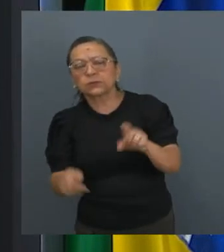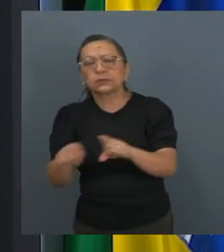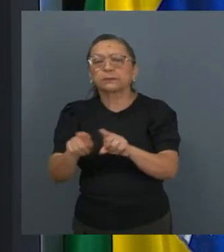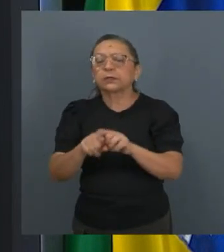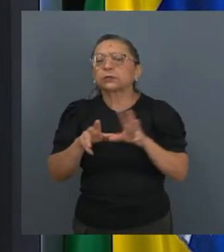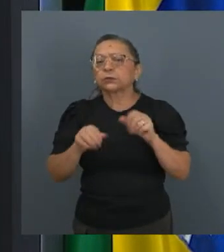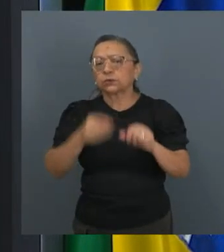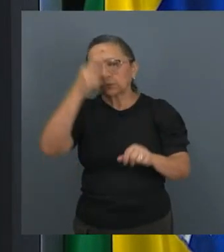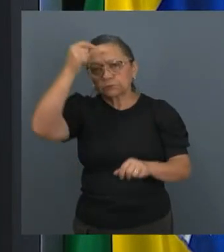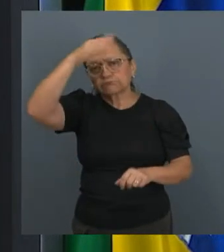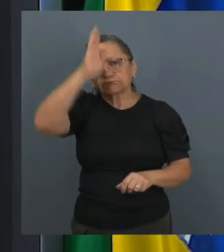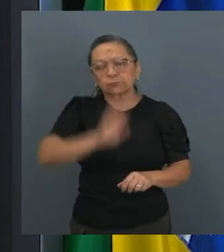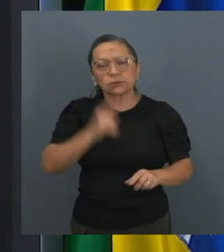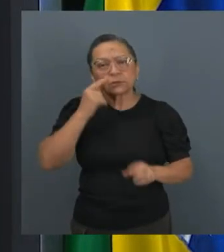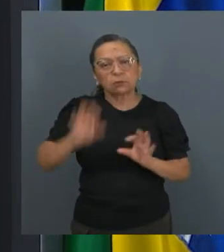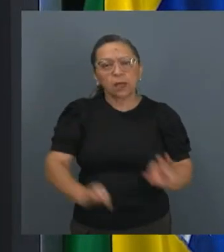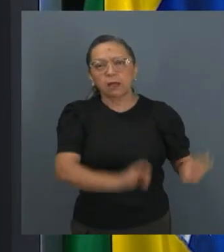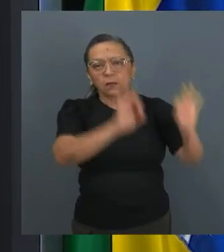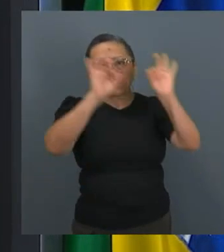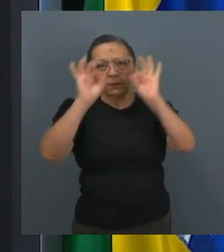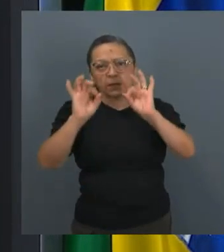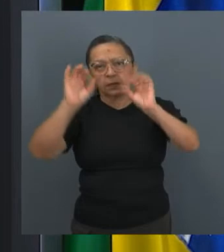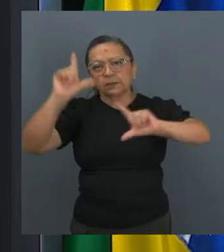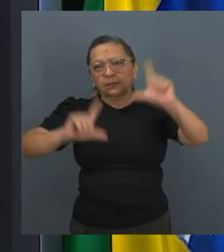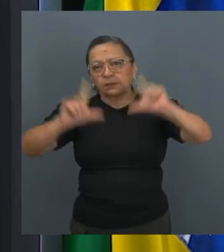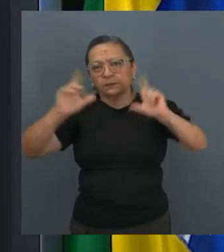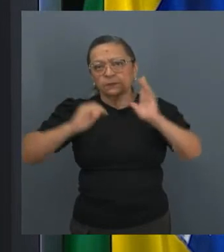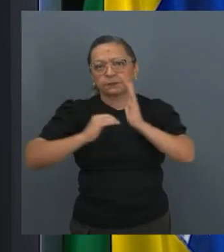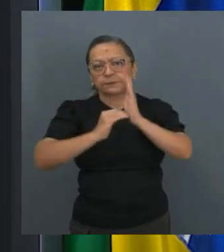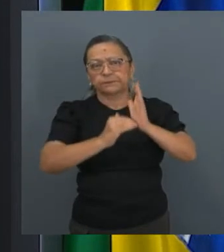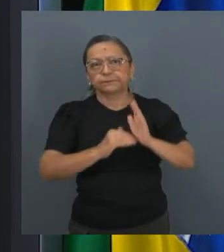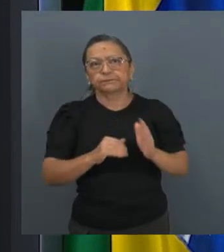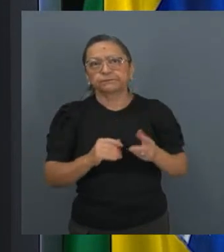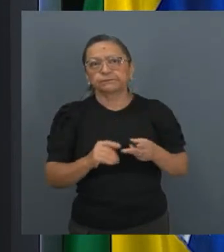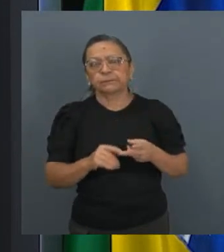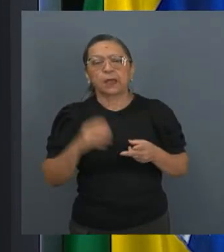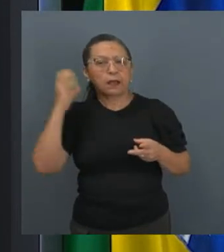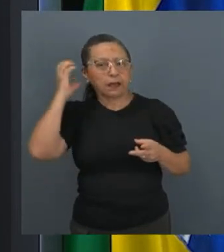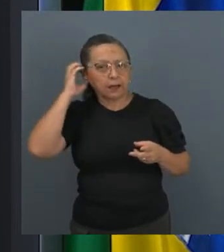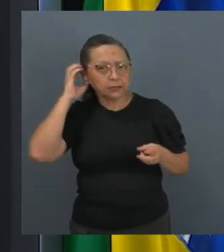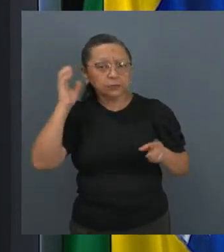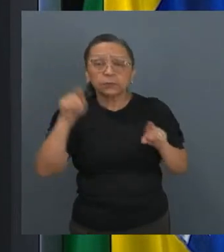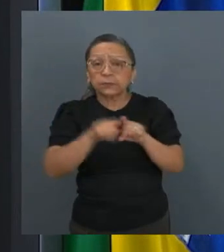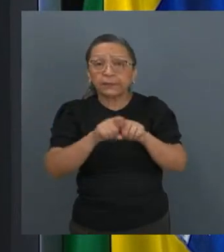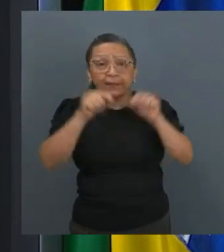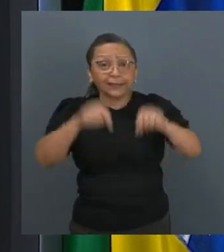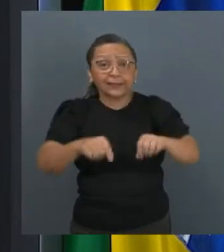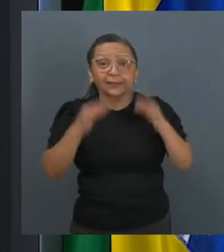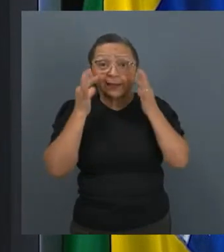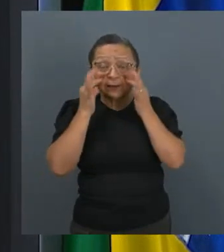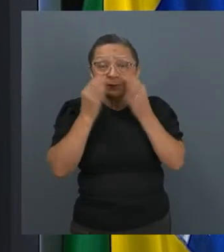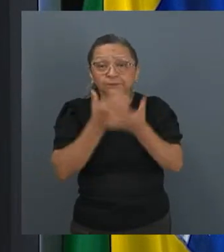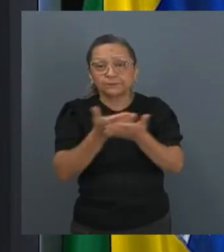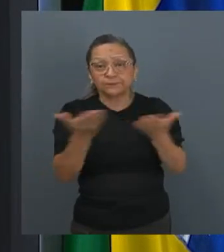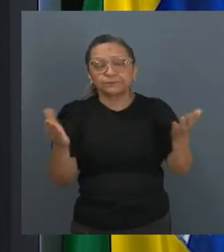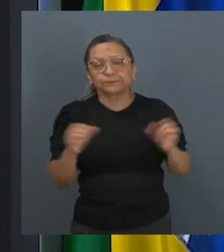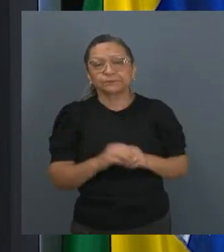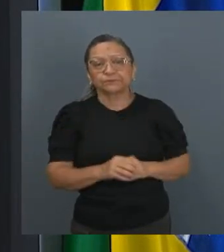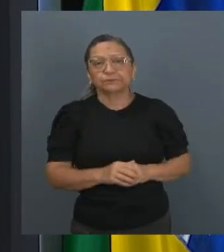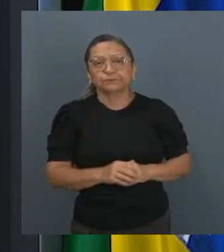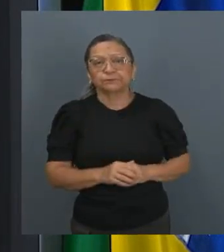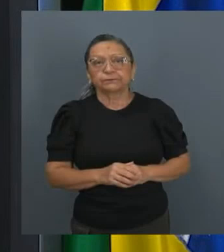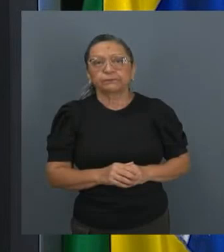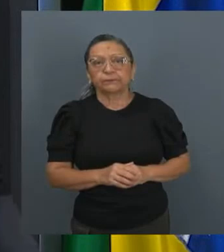aos brasileiros e brasileiras que estão nos assistindo pela TV Senado, Rádio Senado e aqui também na galeria do